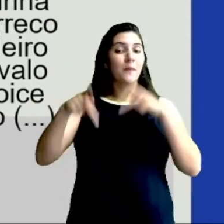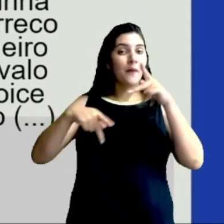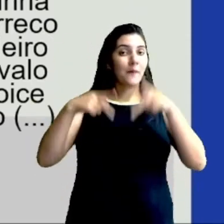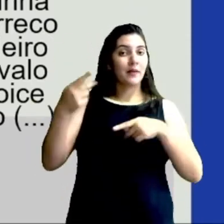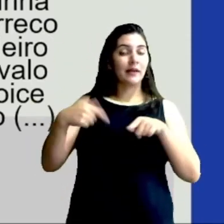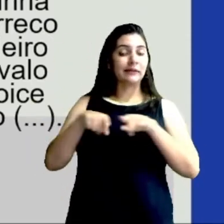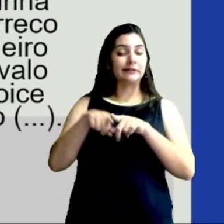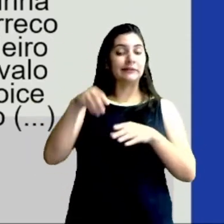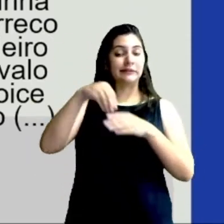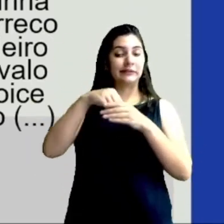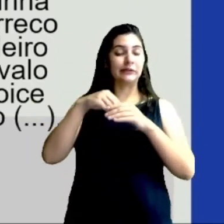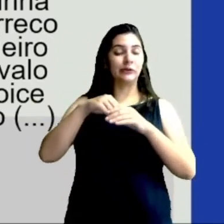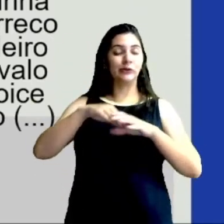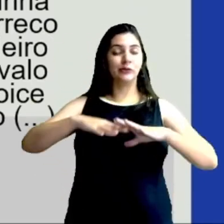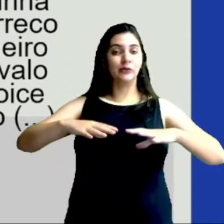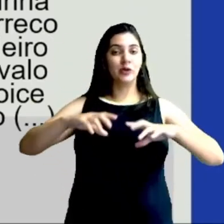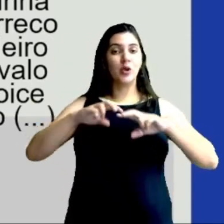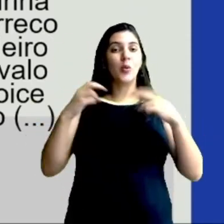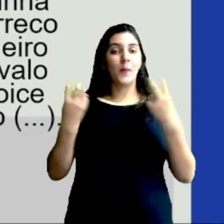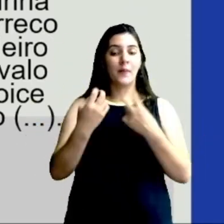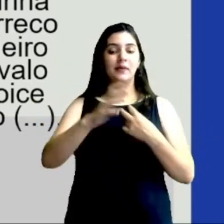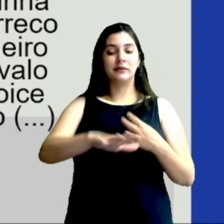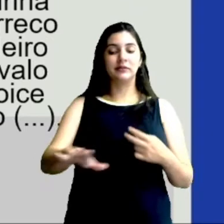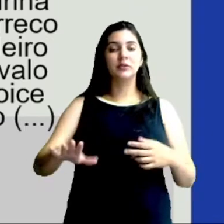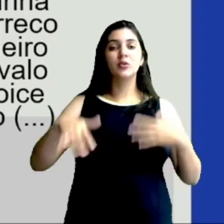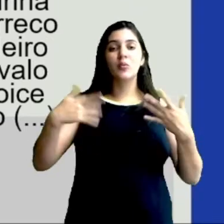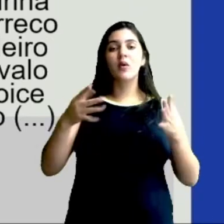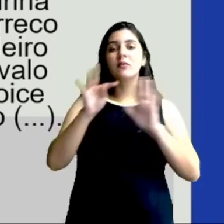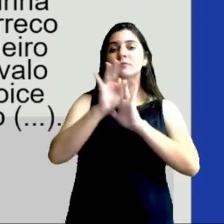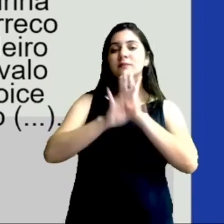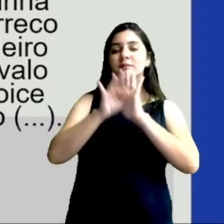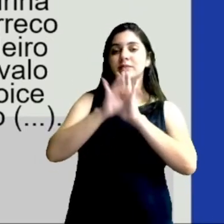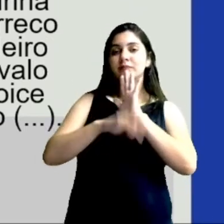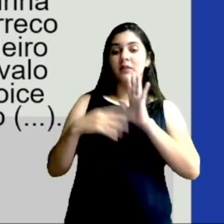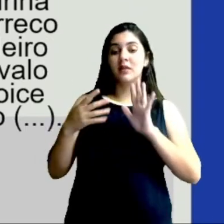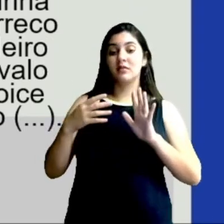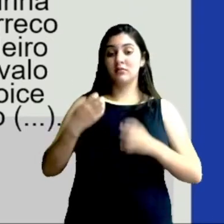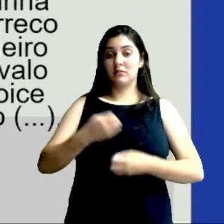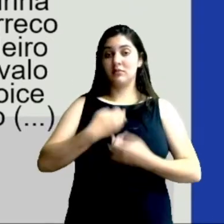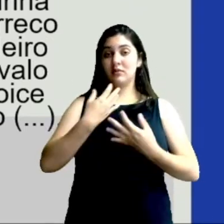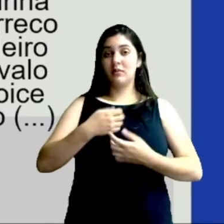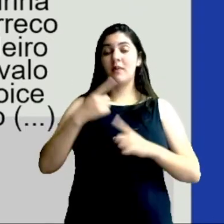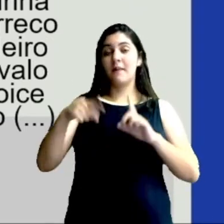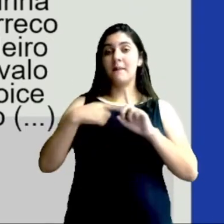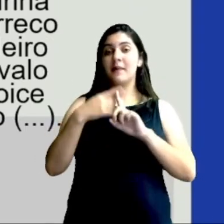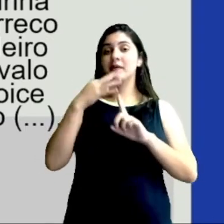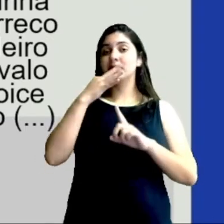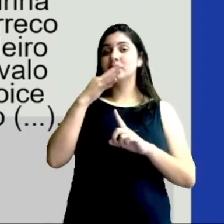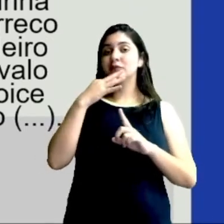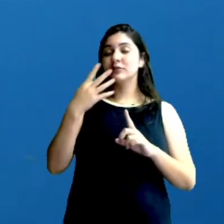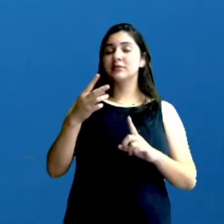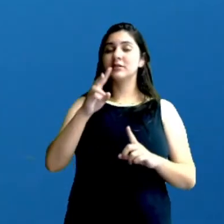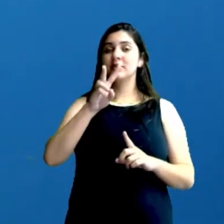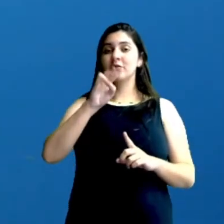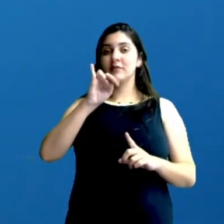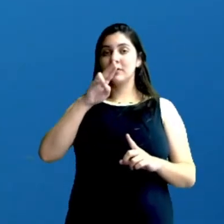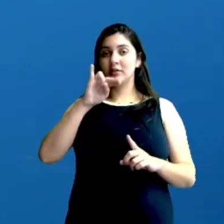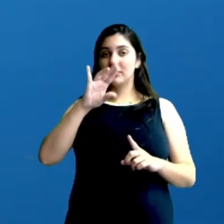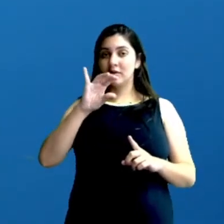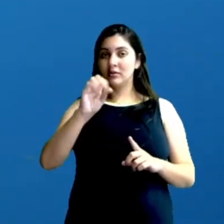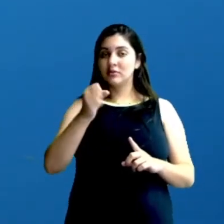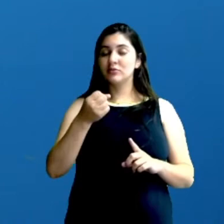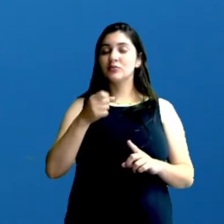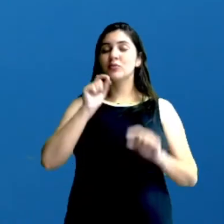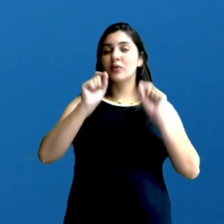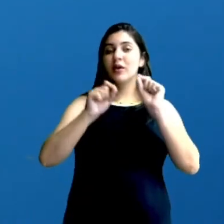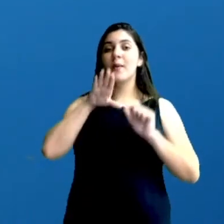entre as crianças né E aí qual é um dos textos nenhuns das Poesias mais conhecidas do Vinícius